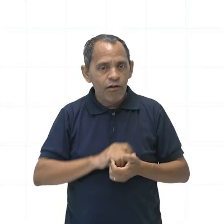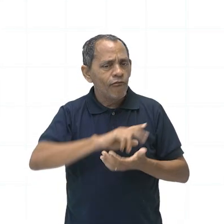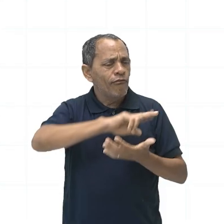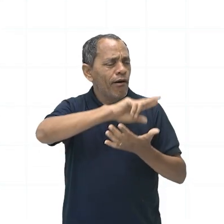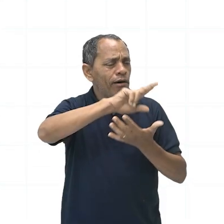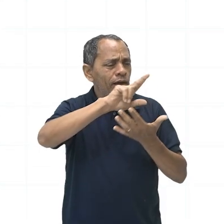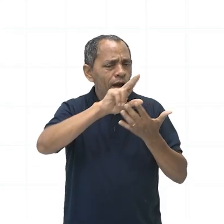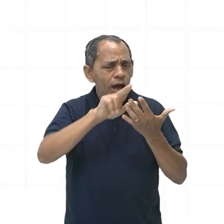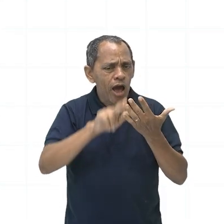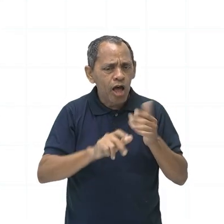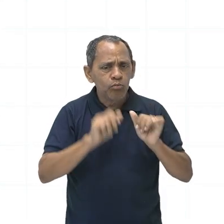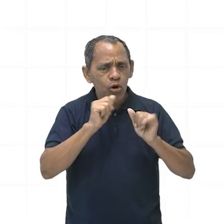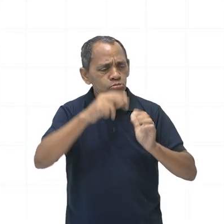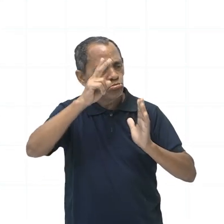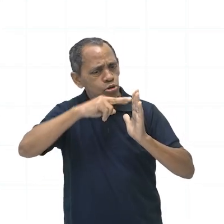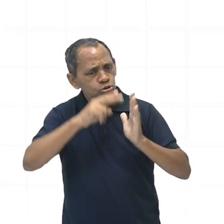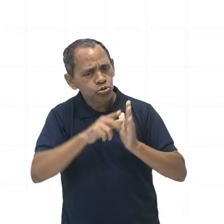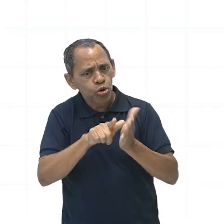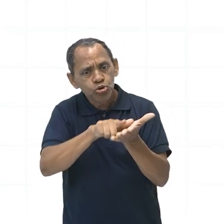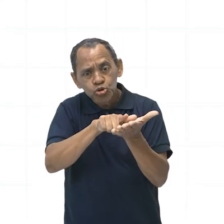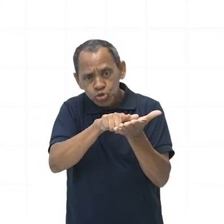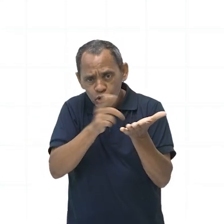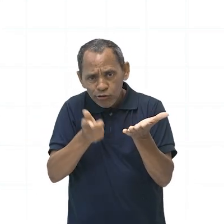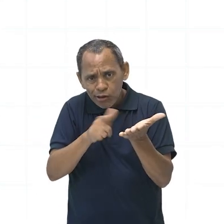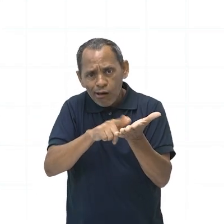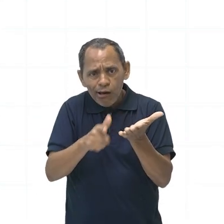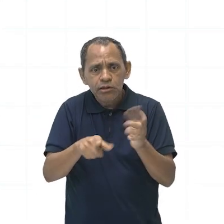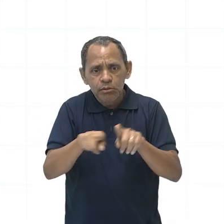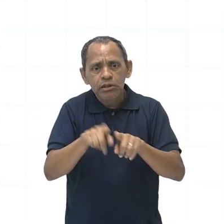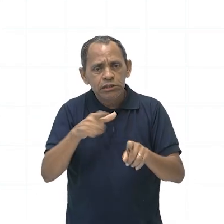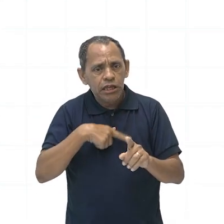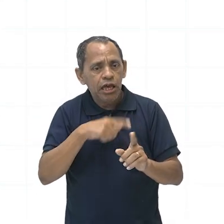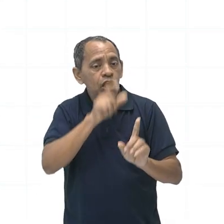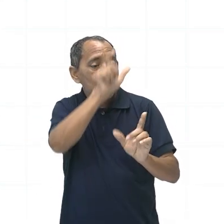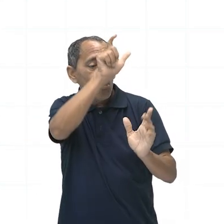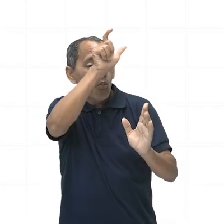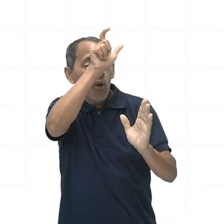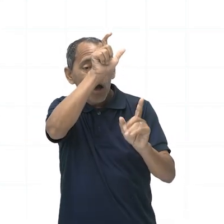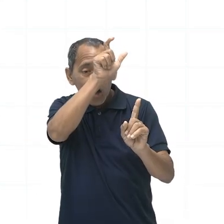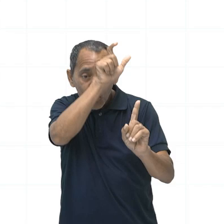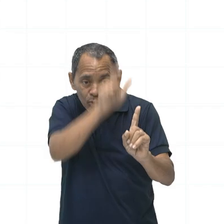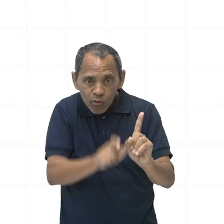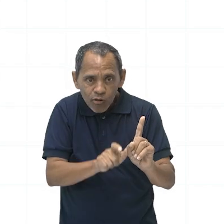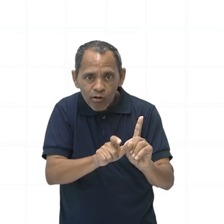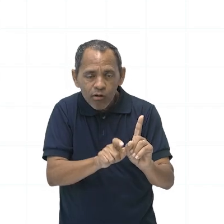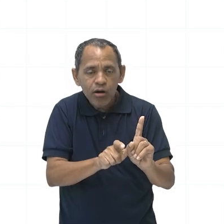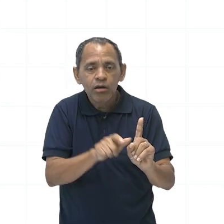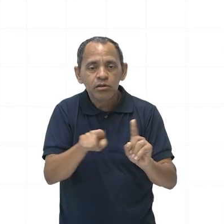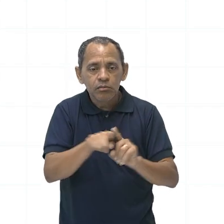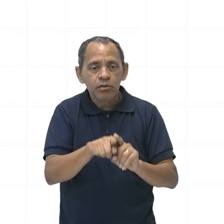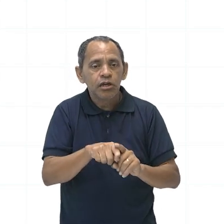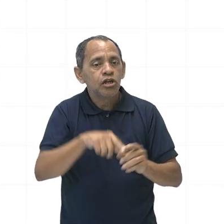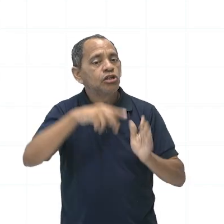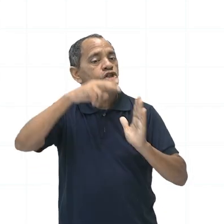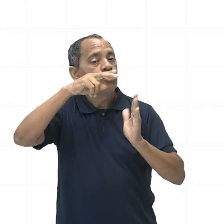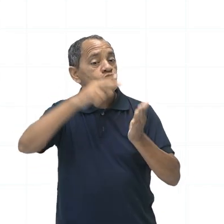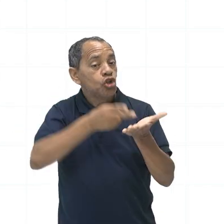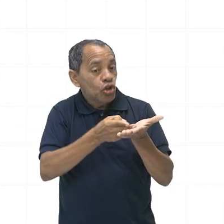variados. Podem ser leitores de jornais, porque há ali uma seção própria, específica. Leitores de livros,